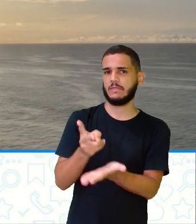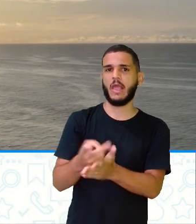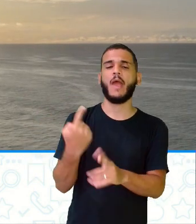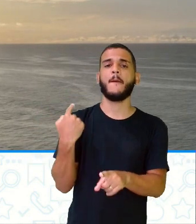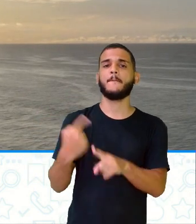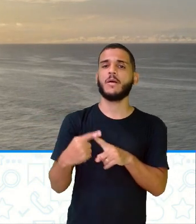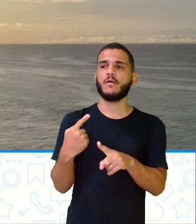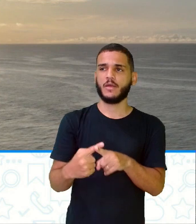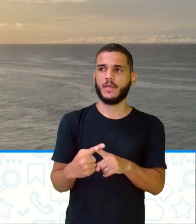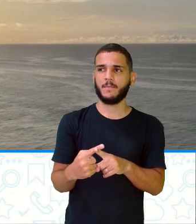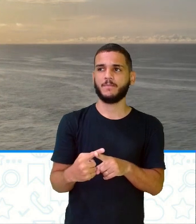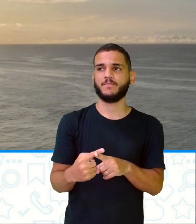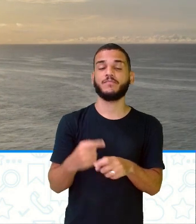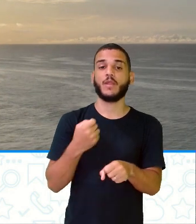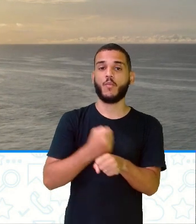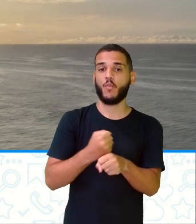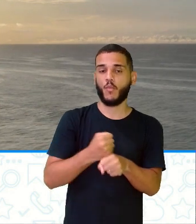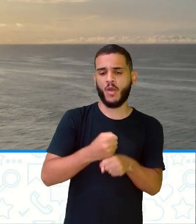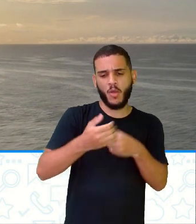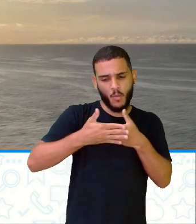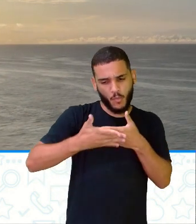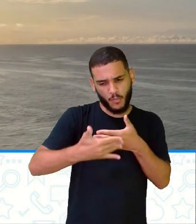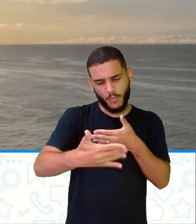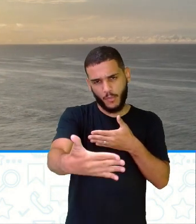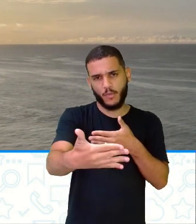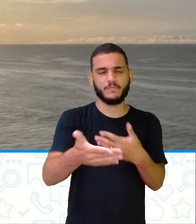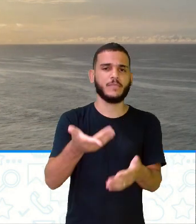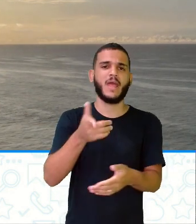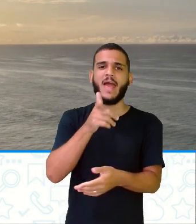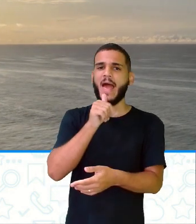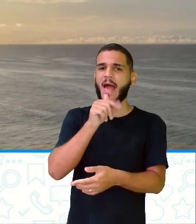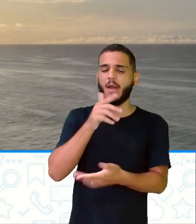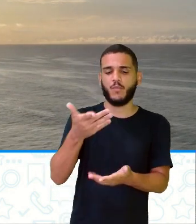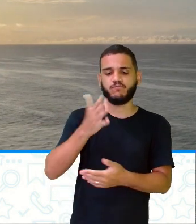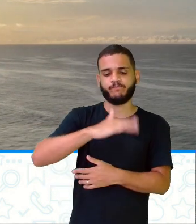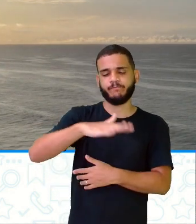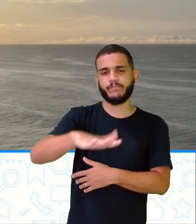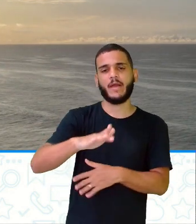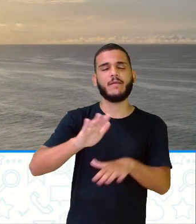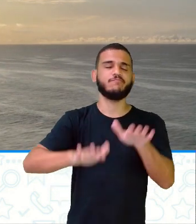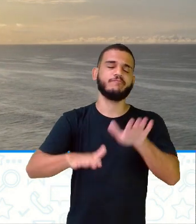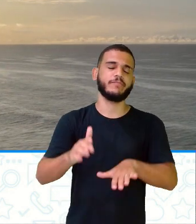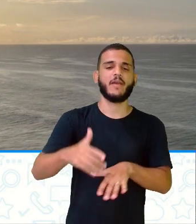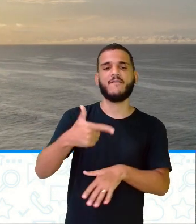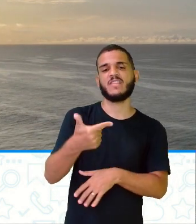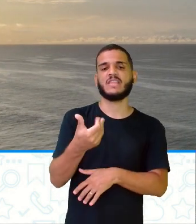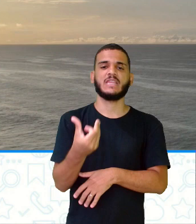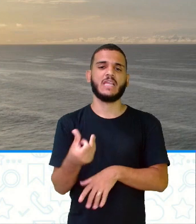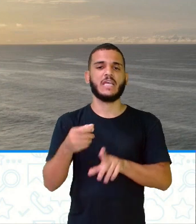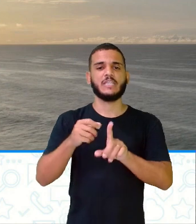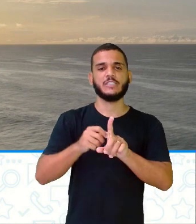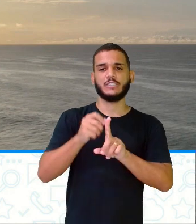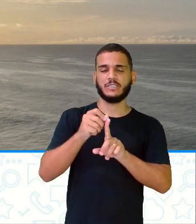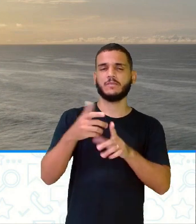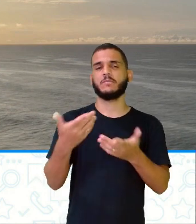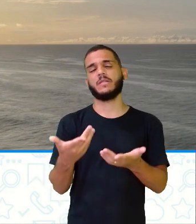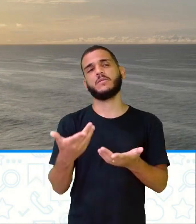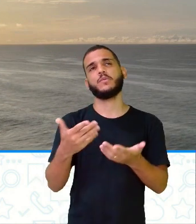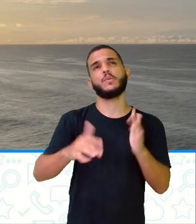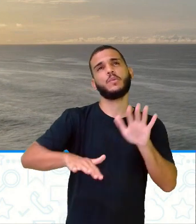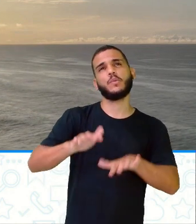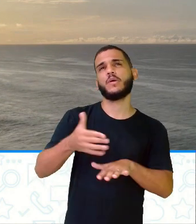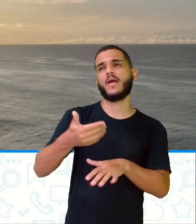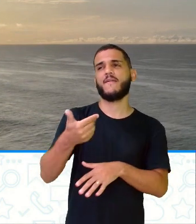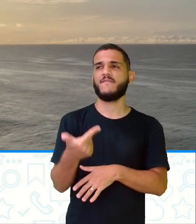longo do ano, olha só, a temperatura da água do mar varia entre 26 graus e 28 graus. Então dá para aproveitar bastante